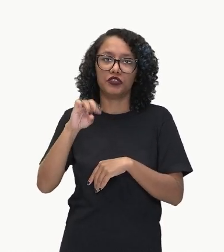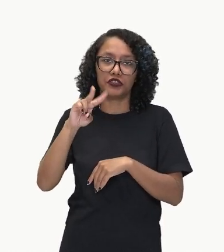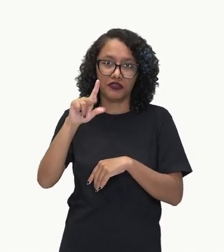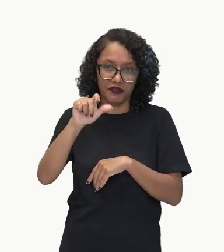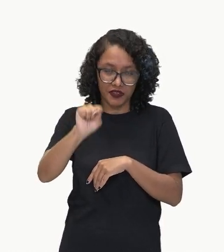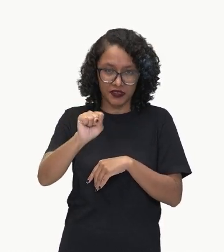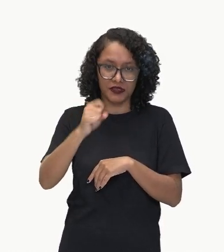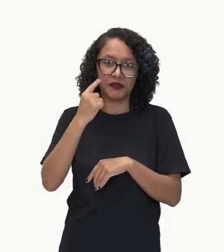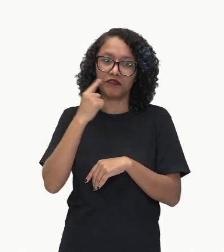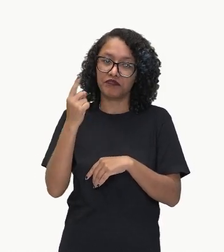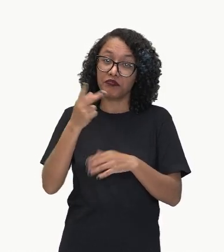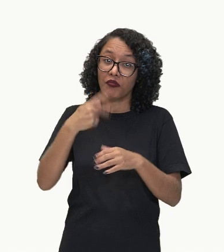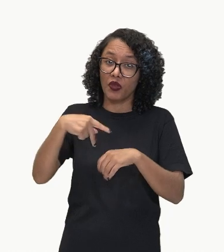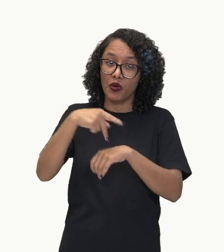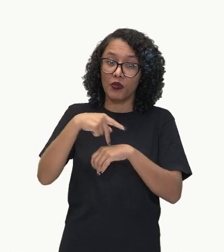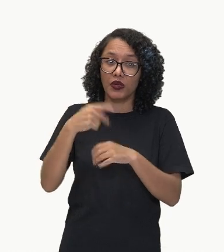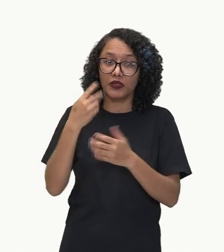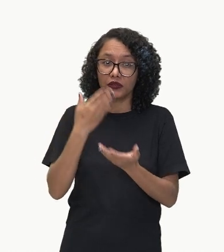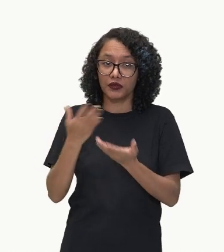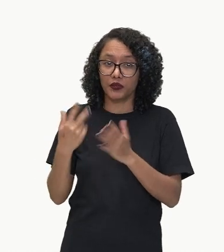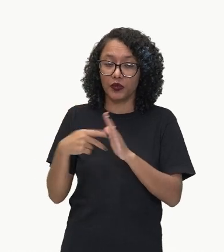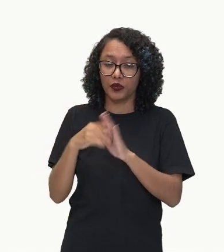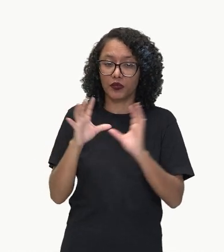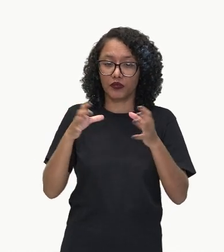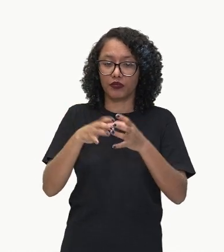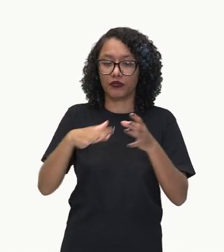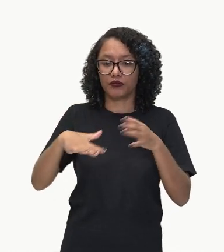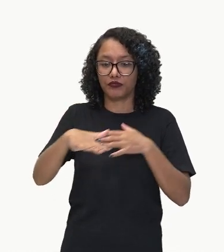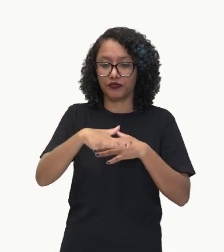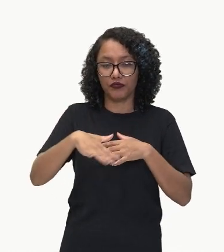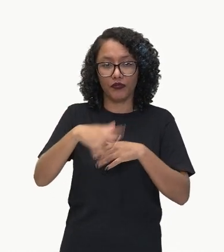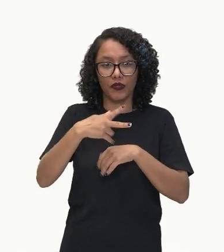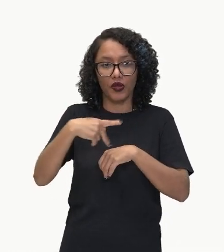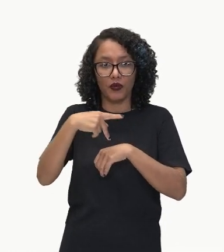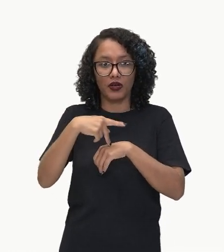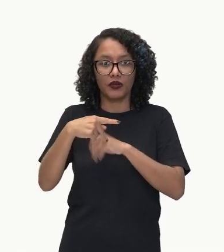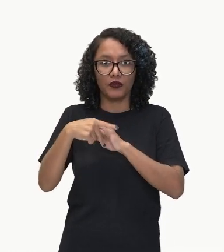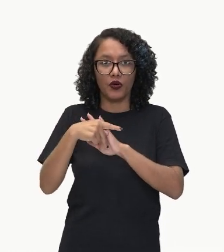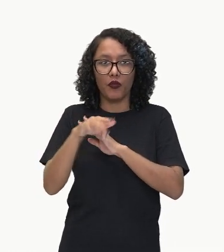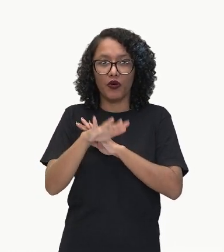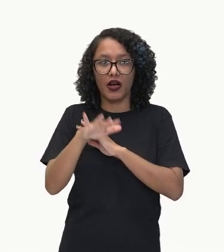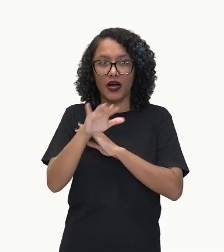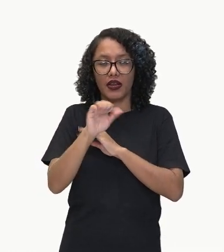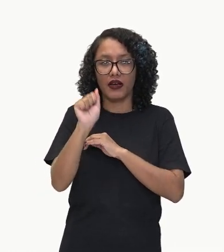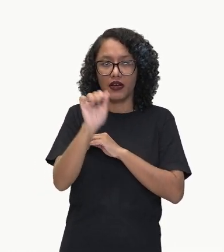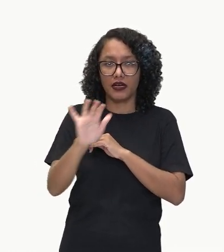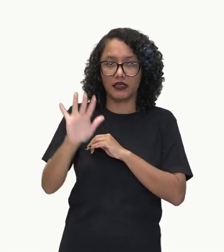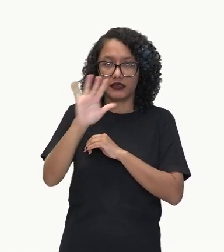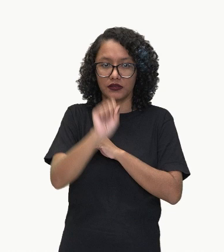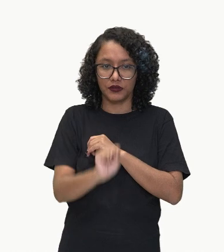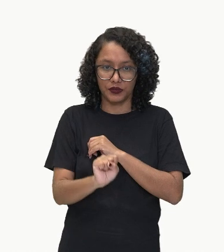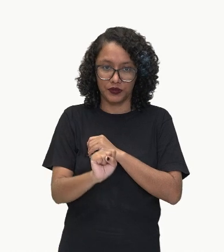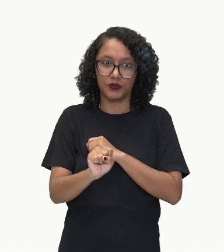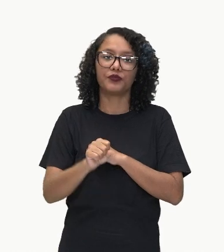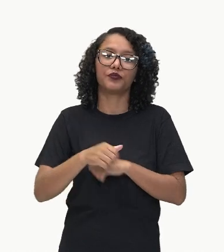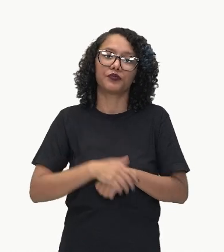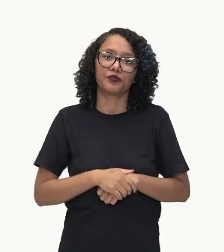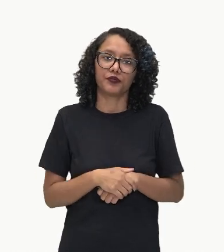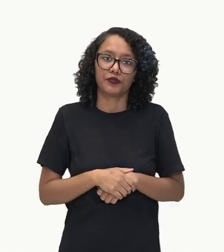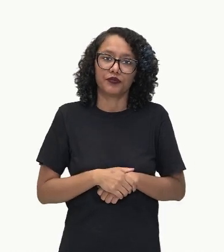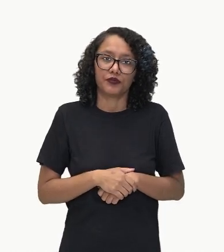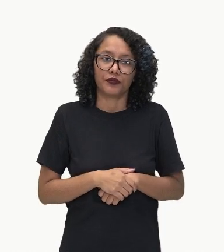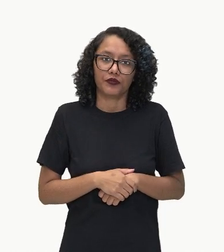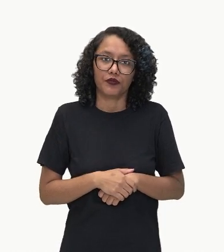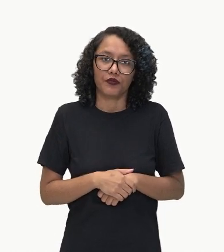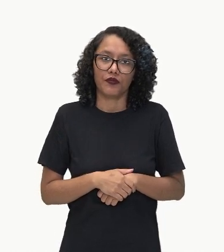que compõem, tá, o grupo dos países da Ásia Meridional. E aí a gente já parte